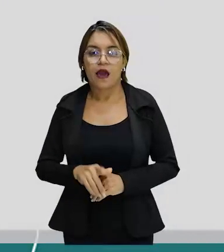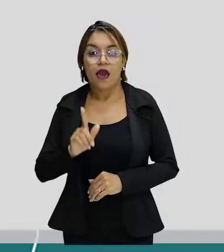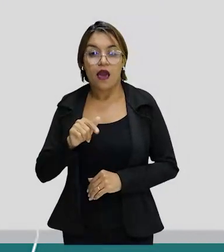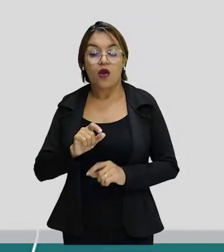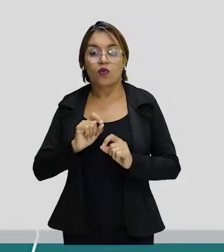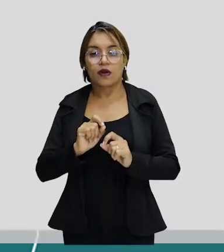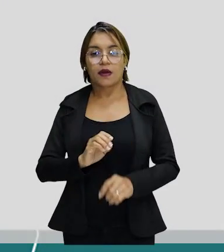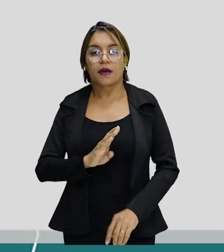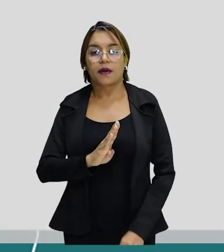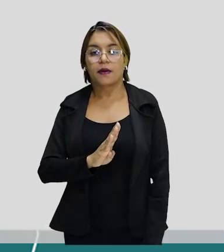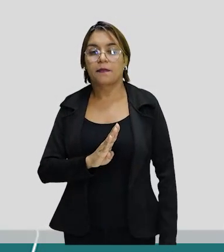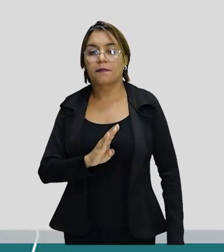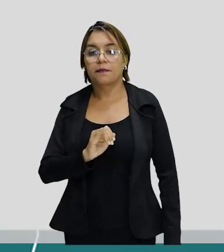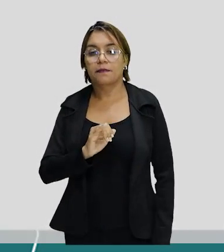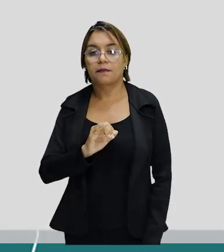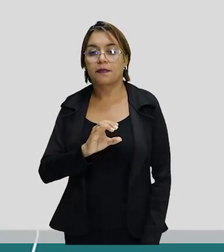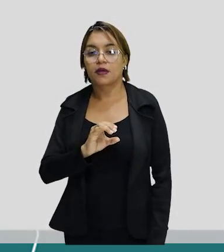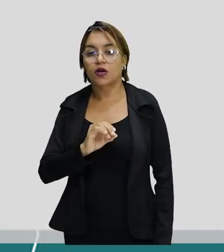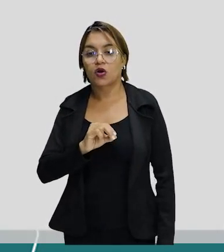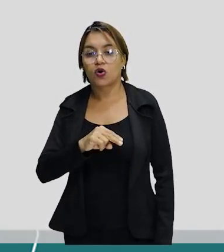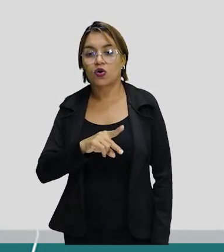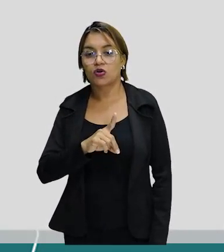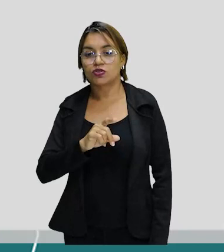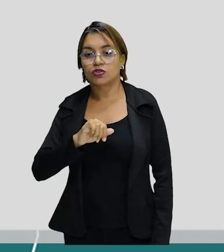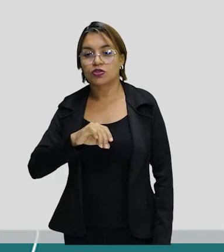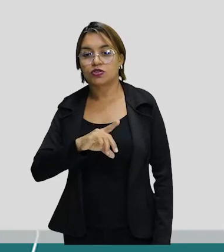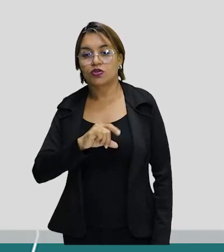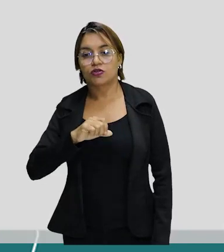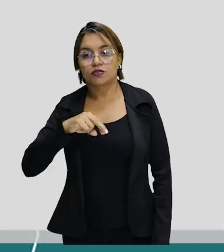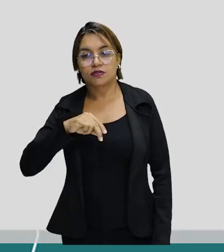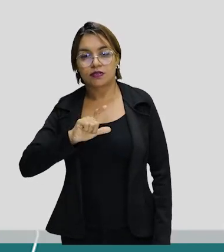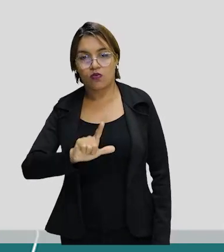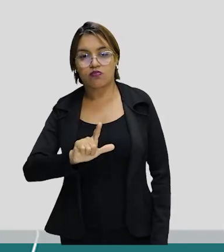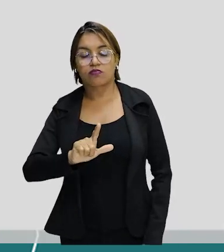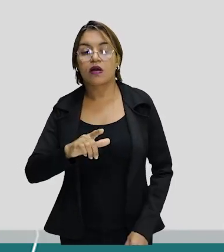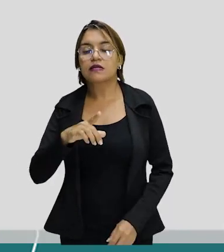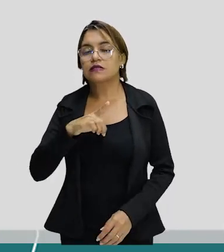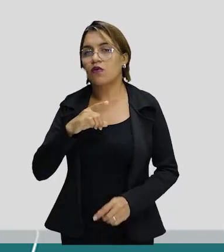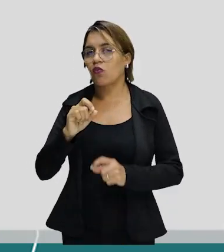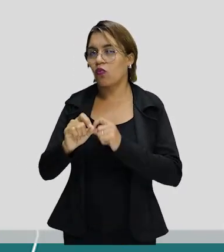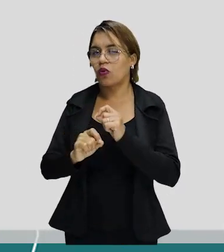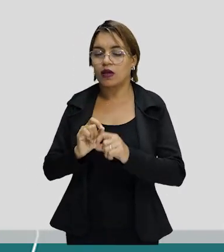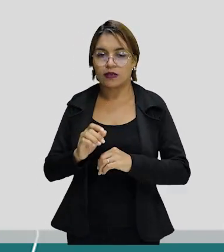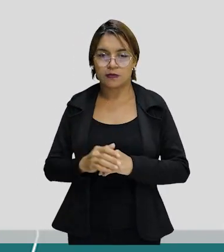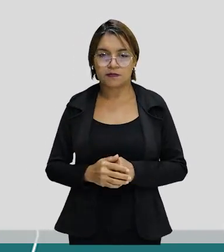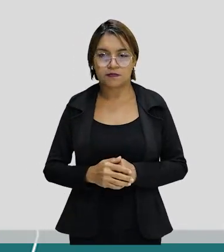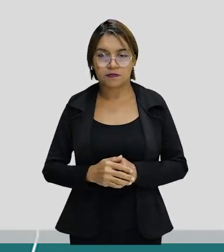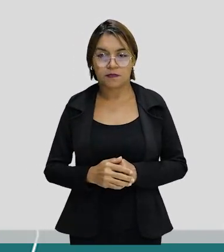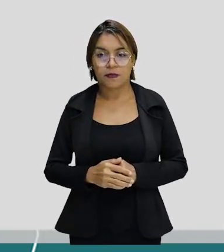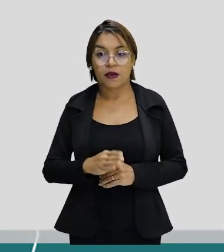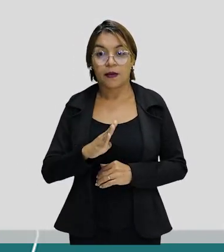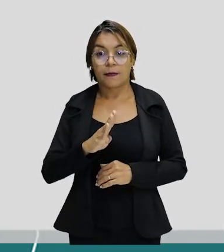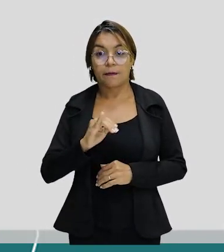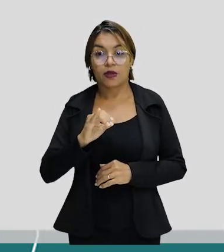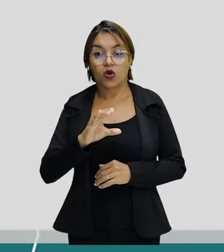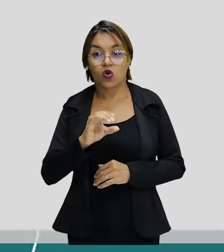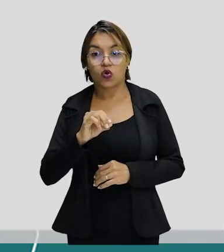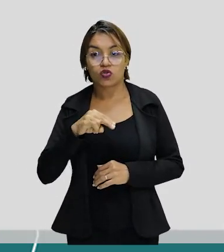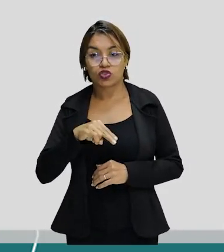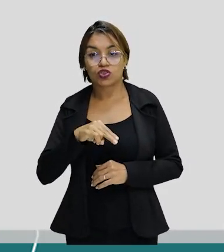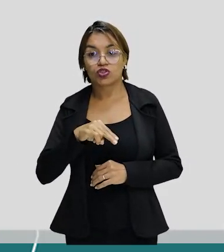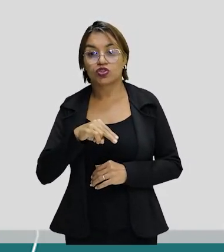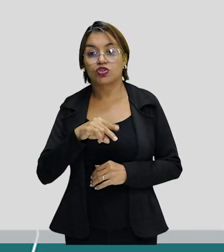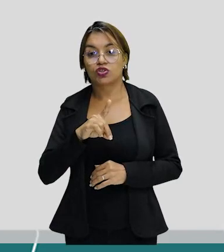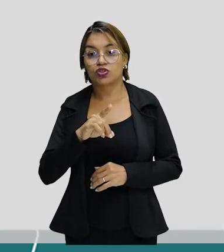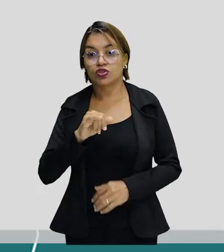bicondicional. Bom, nós vamos aqui tentar reconhecer, identificar, pontuar aquilo que diz respeito a bicondicional. Então,